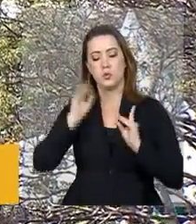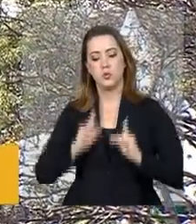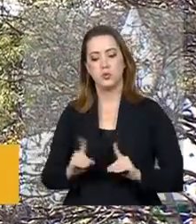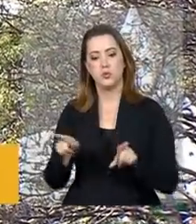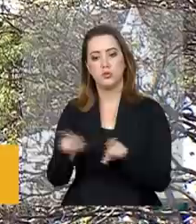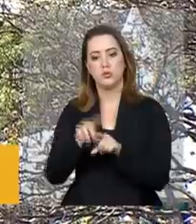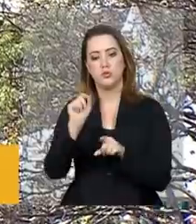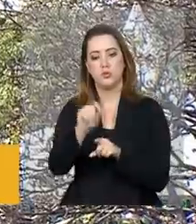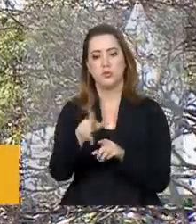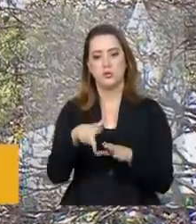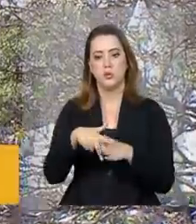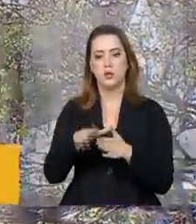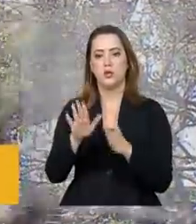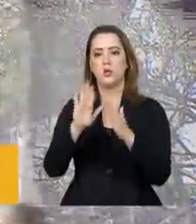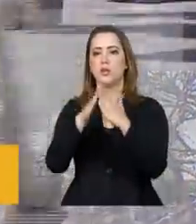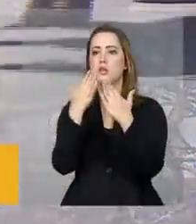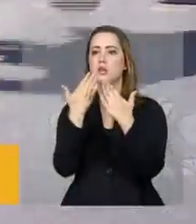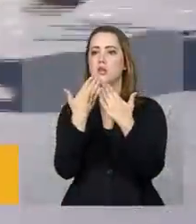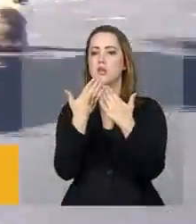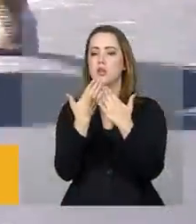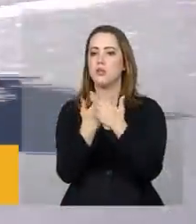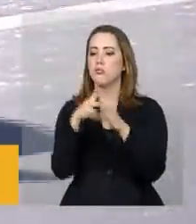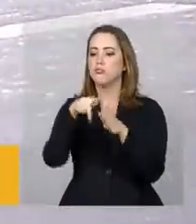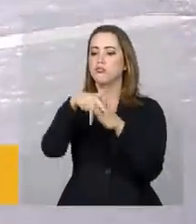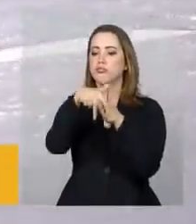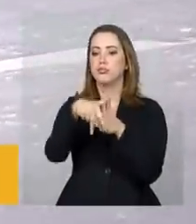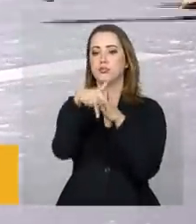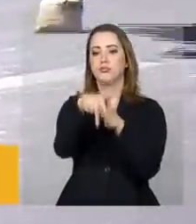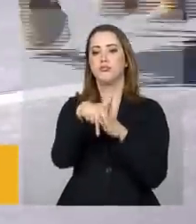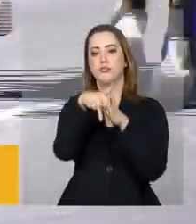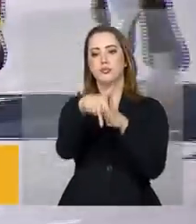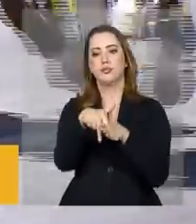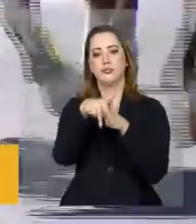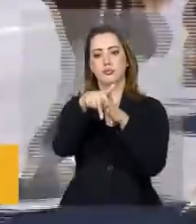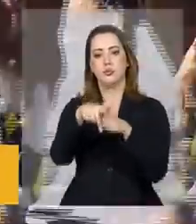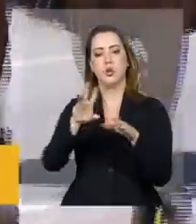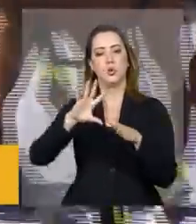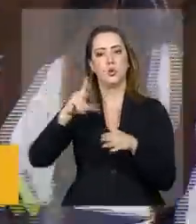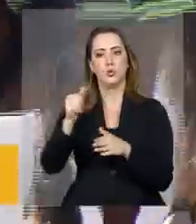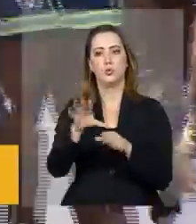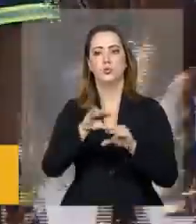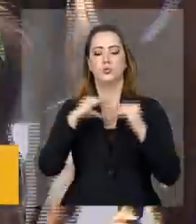equitação aberto a toda a comunidade.